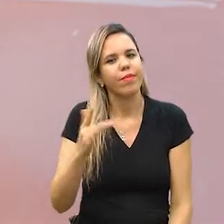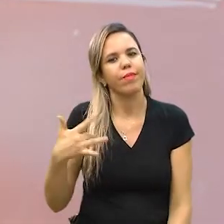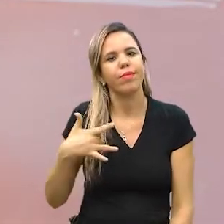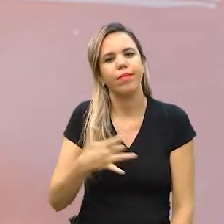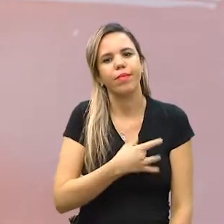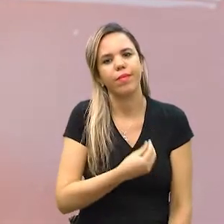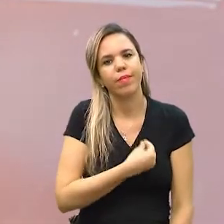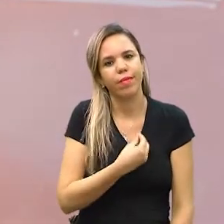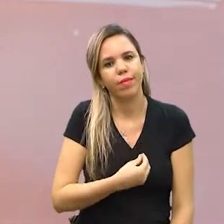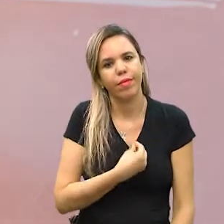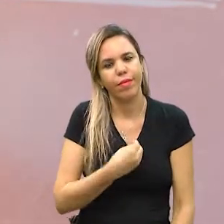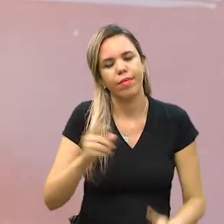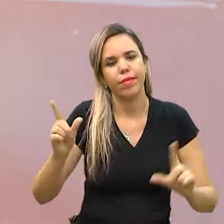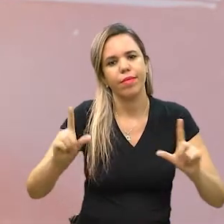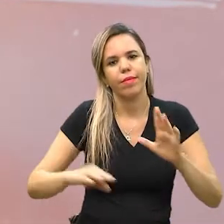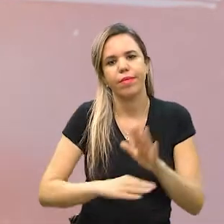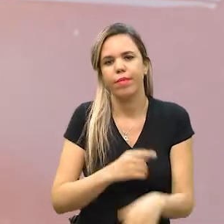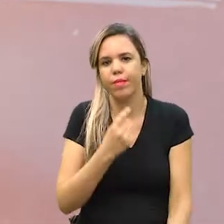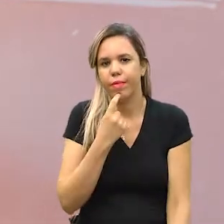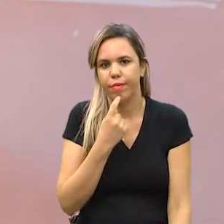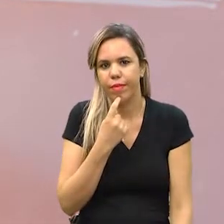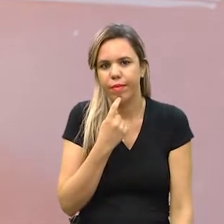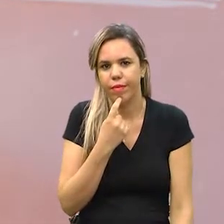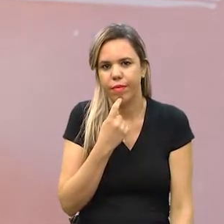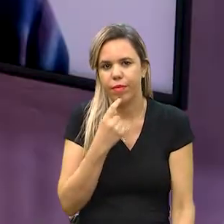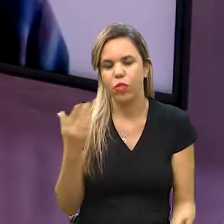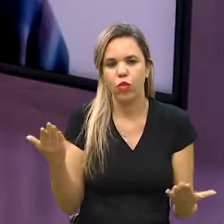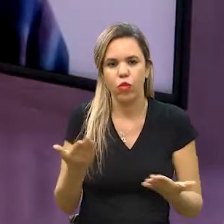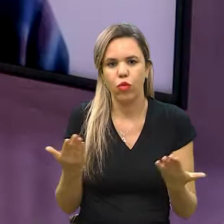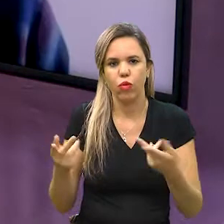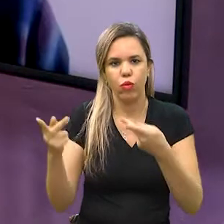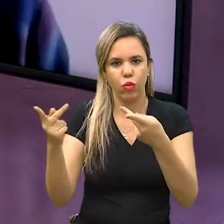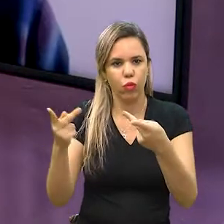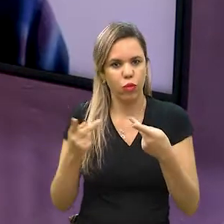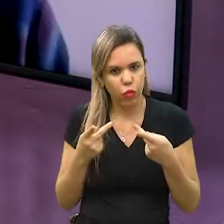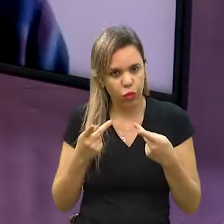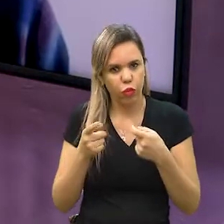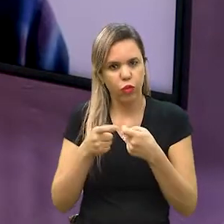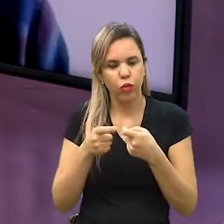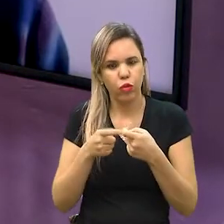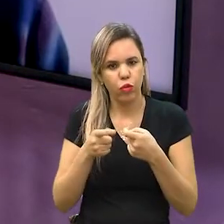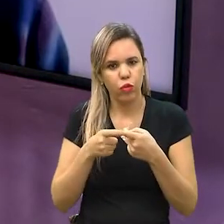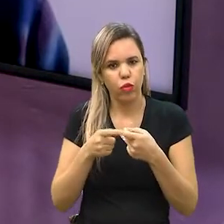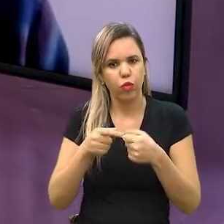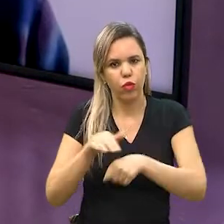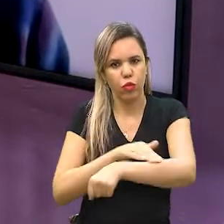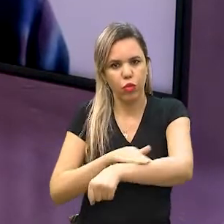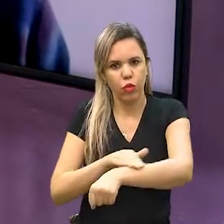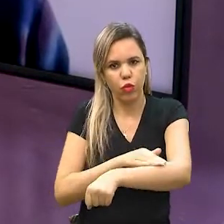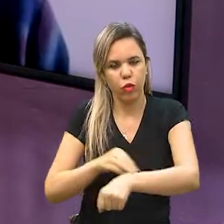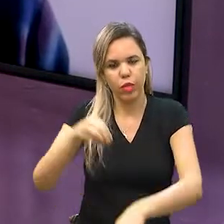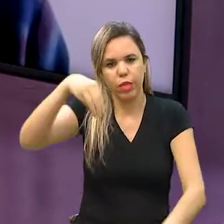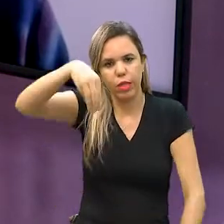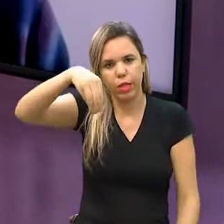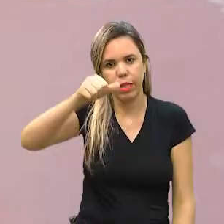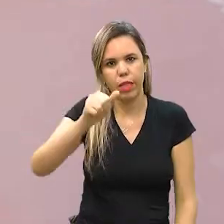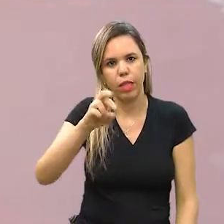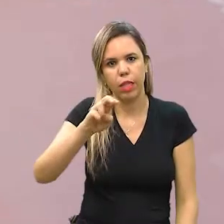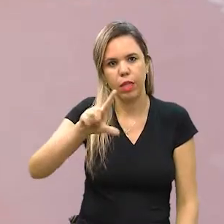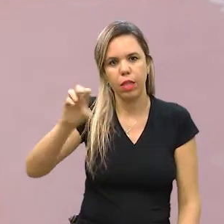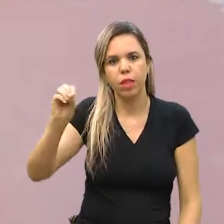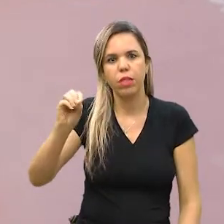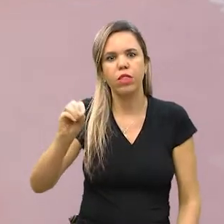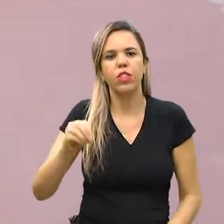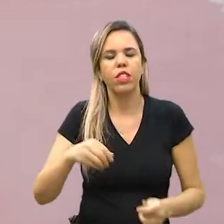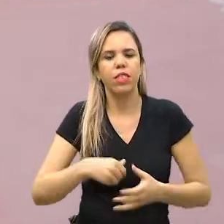Olá, mais um Saúde e Vida no ar aqui na tela da TV Câmara Campinas. E hoje o nosso convidado é o dermatologista Marcelo Arnone.